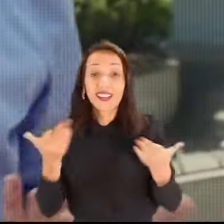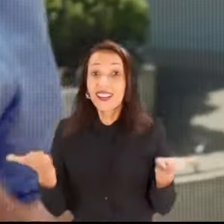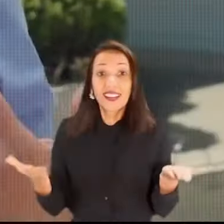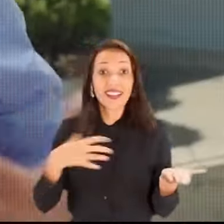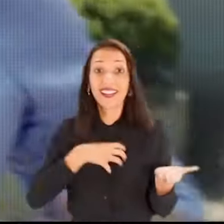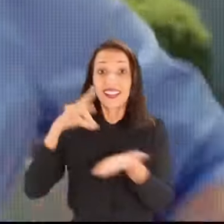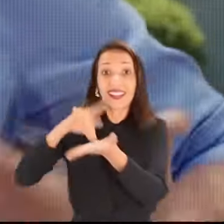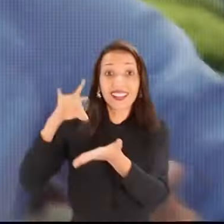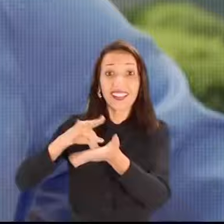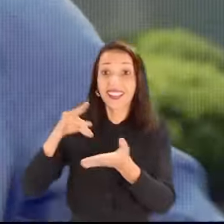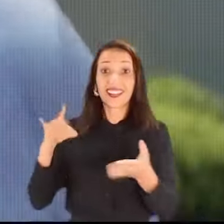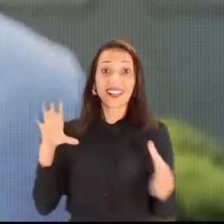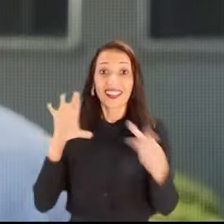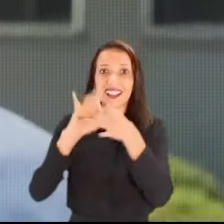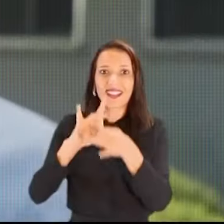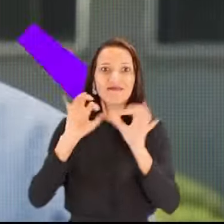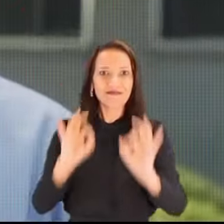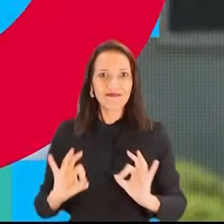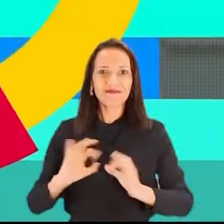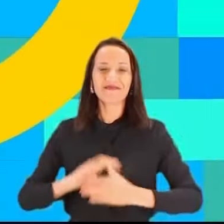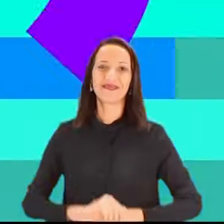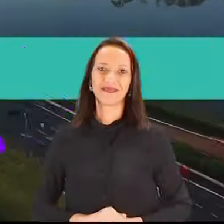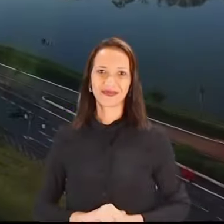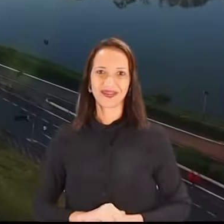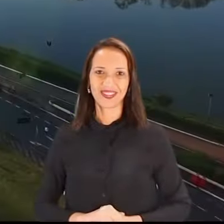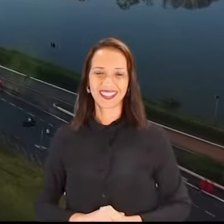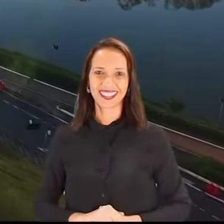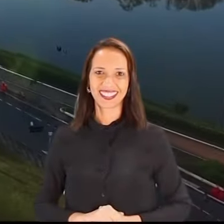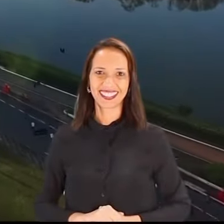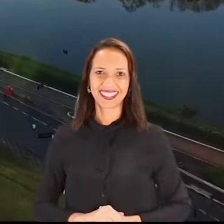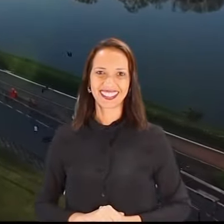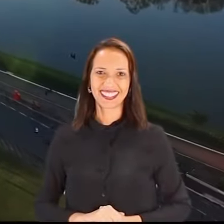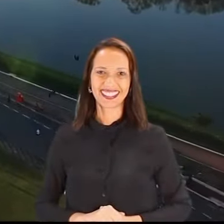Cara, tem coisa que, assim, a realidade se impõe, né?